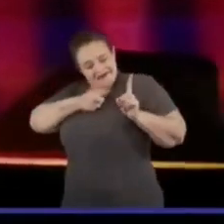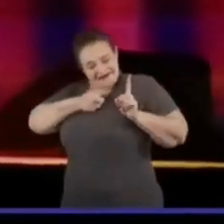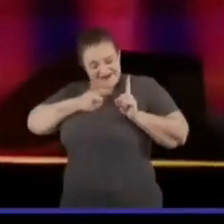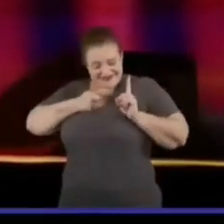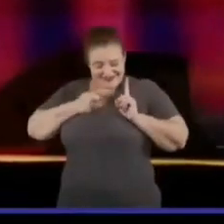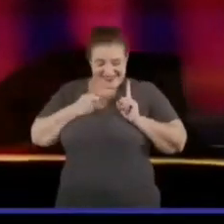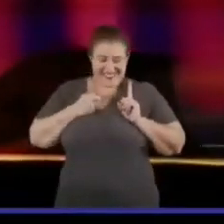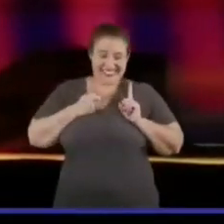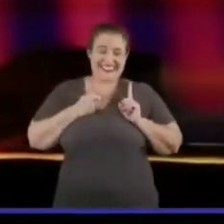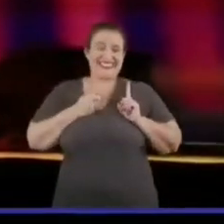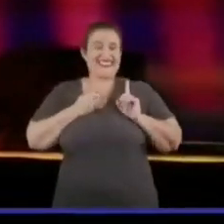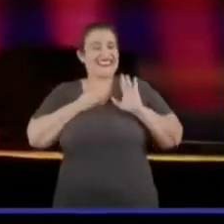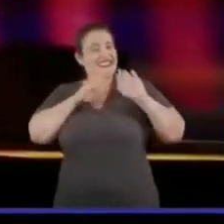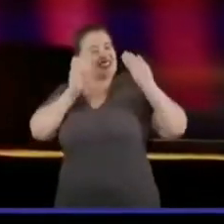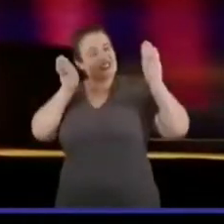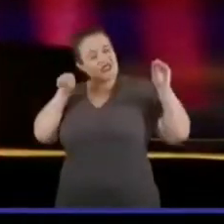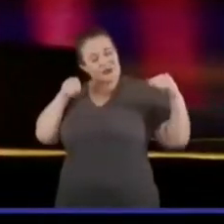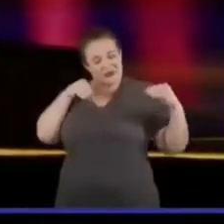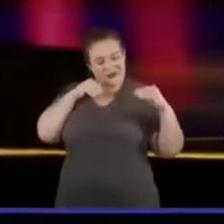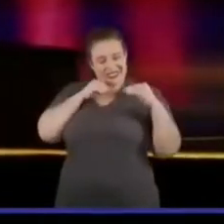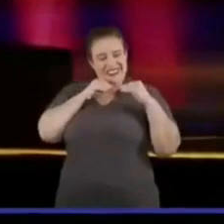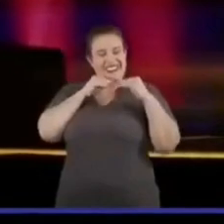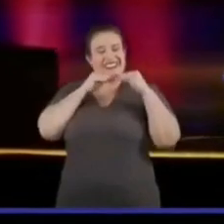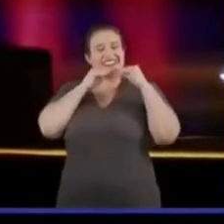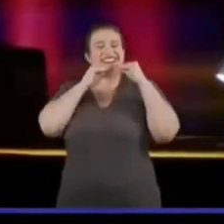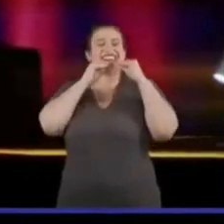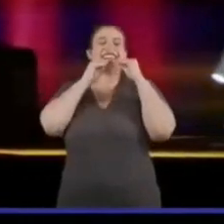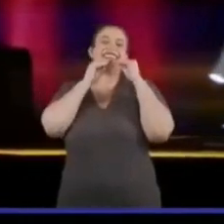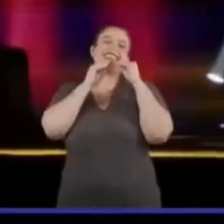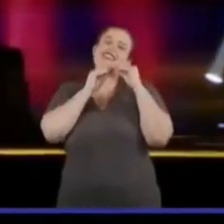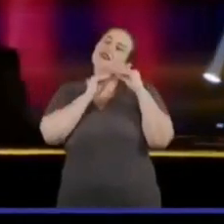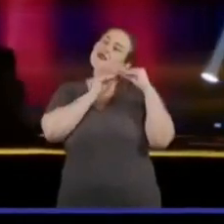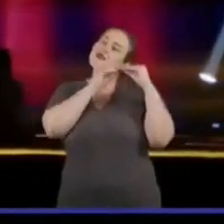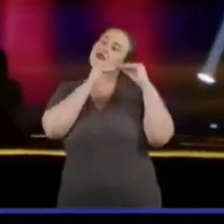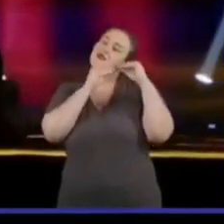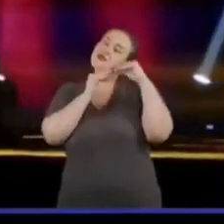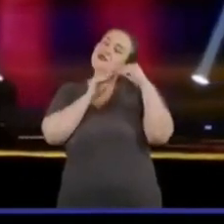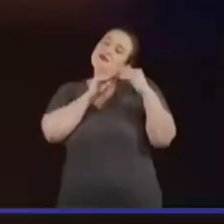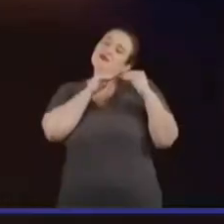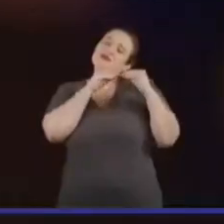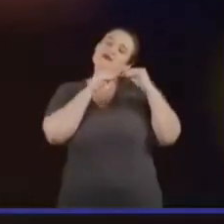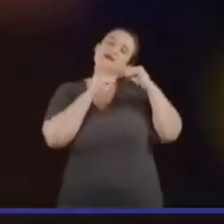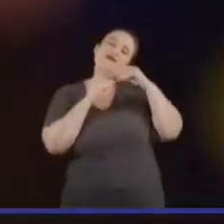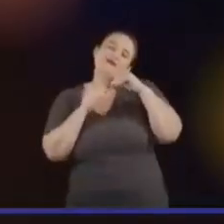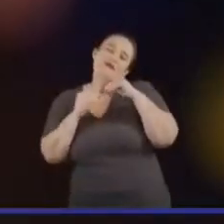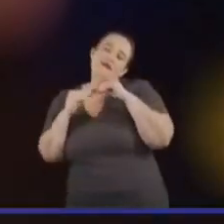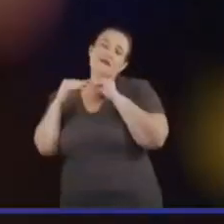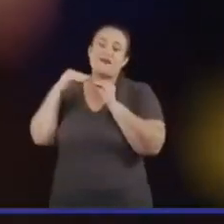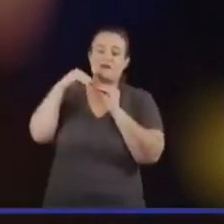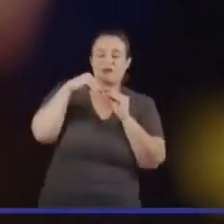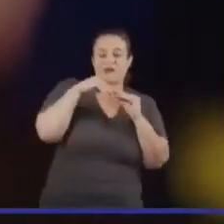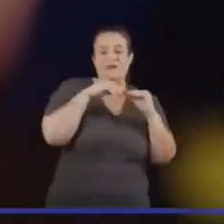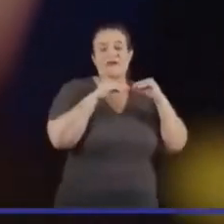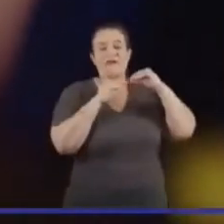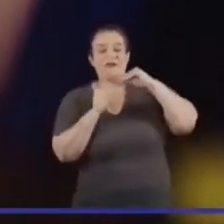calor dos lábios meus à procura dos